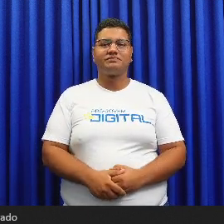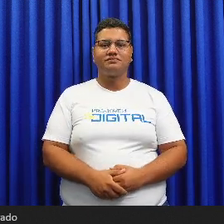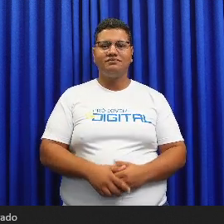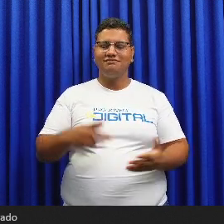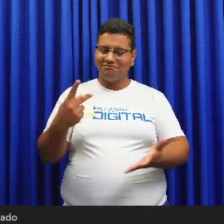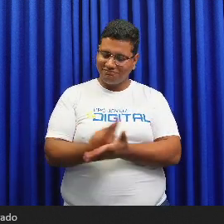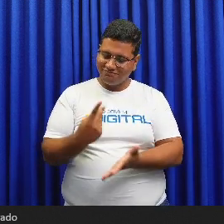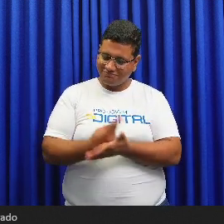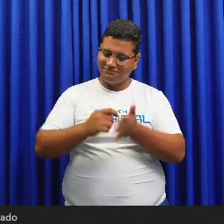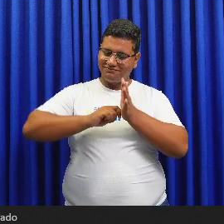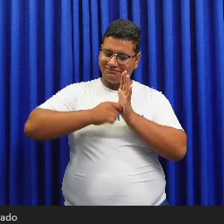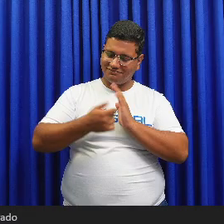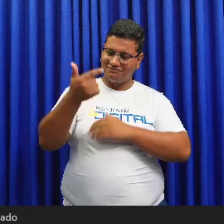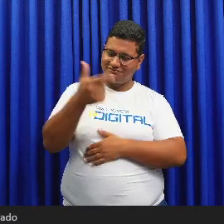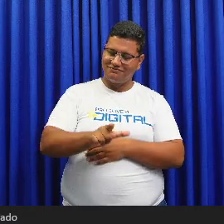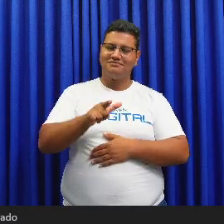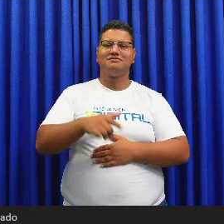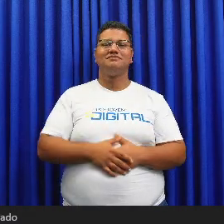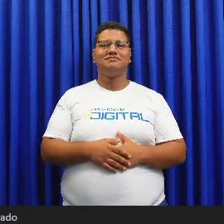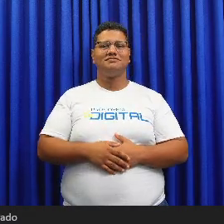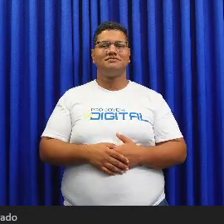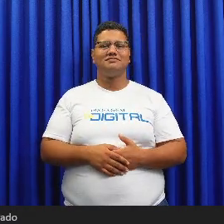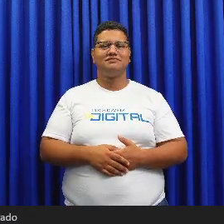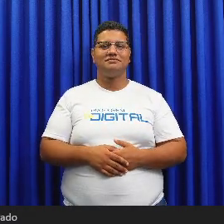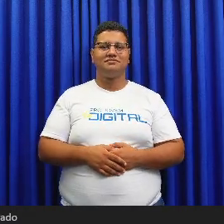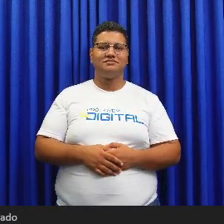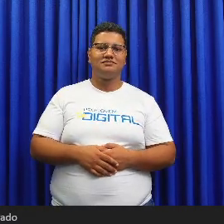Errei a senha de novo.